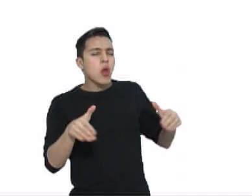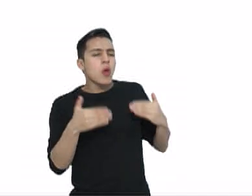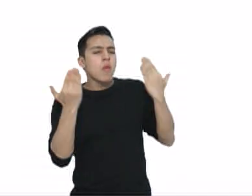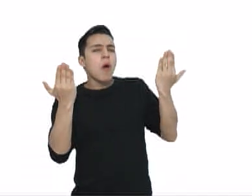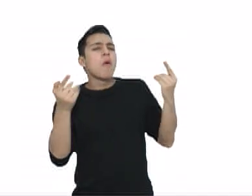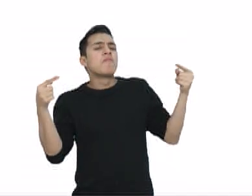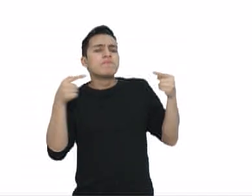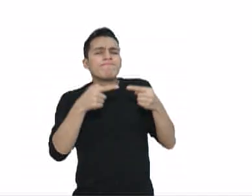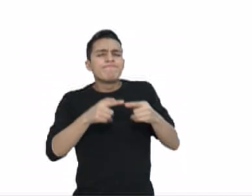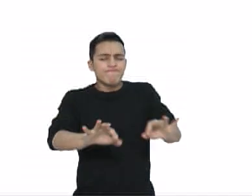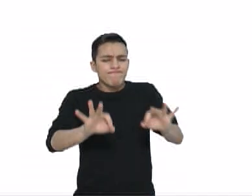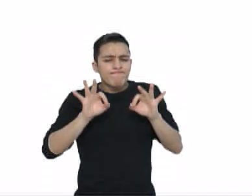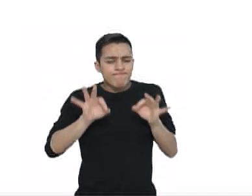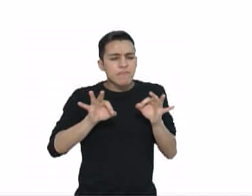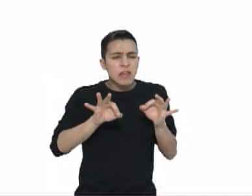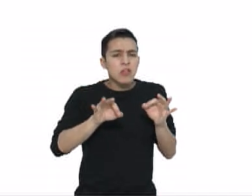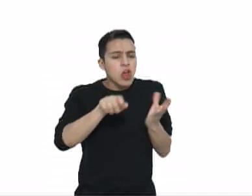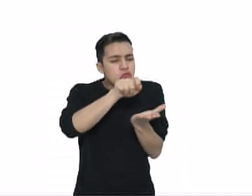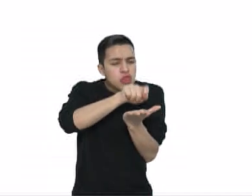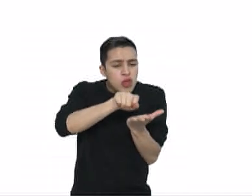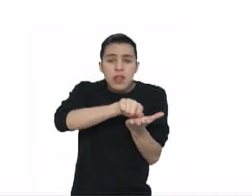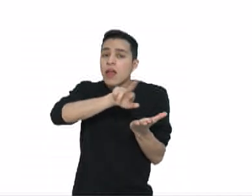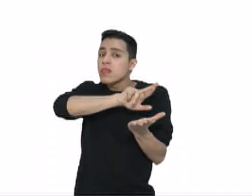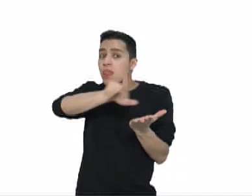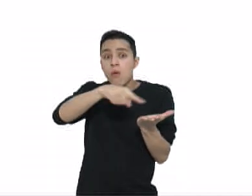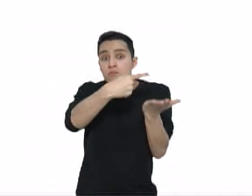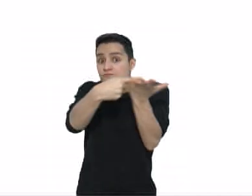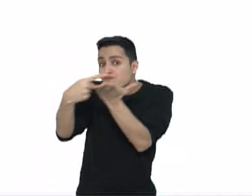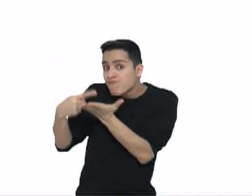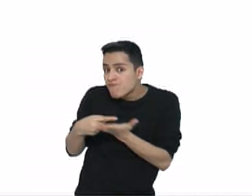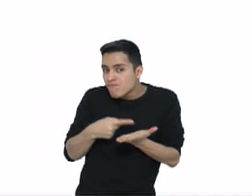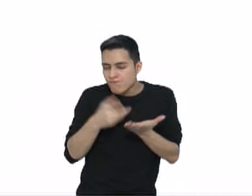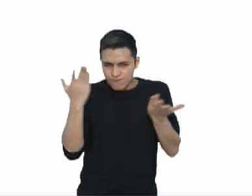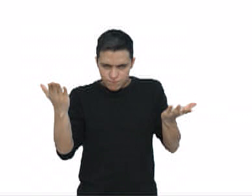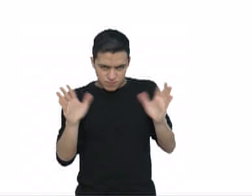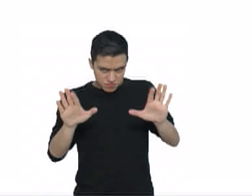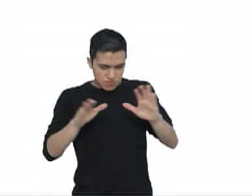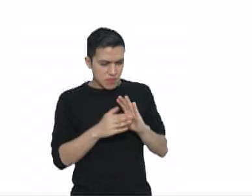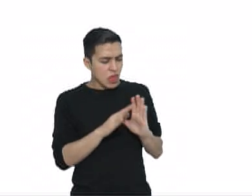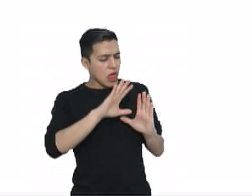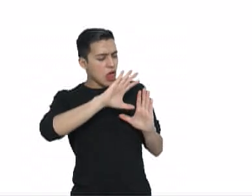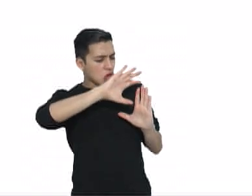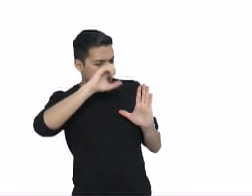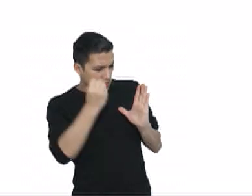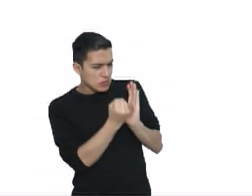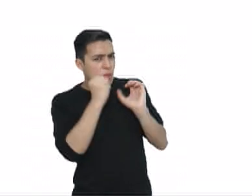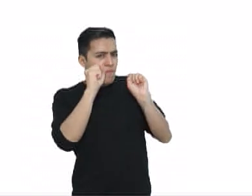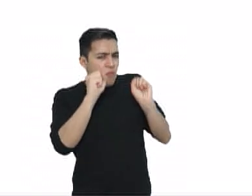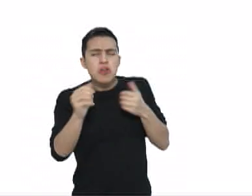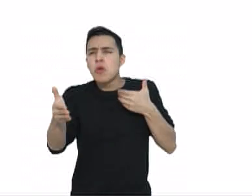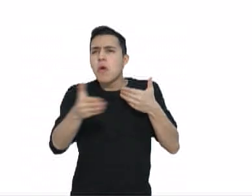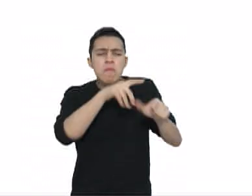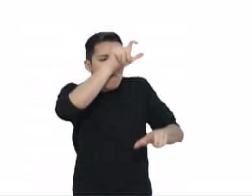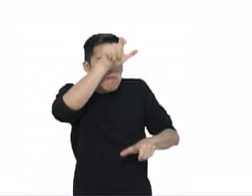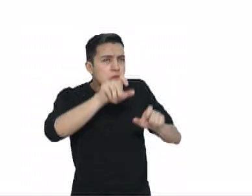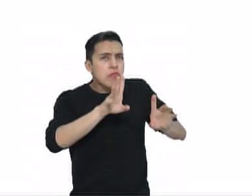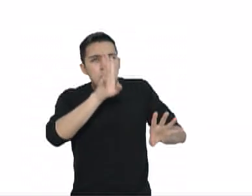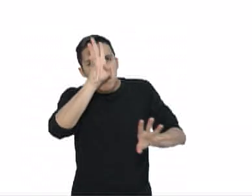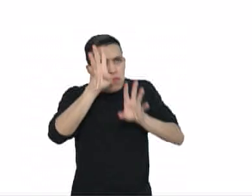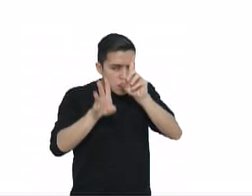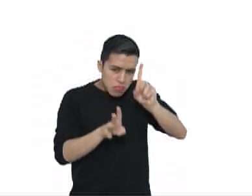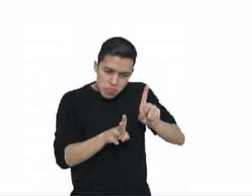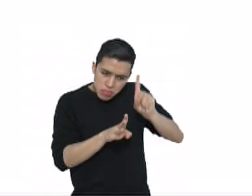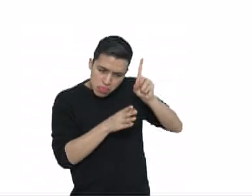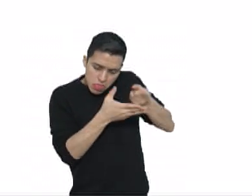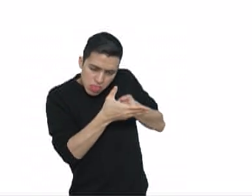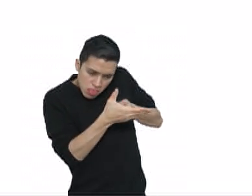refere à notação não convencional. Os símbolos podem ser criados por qualquer pessoa. Os